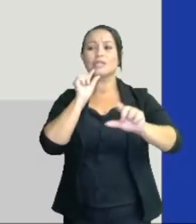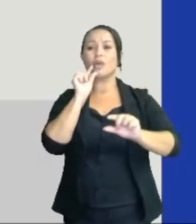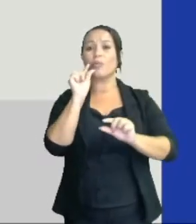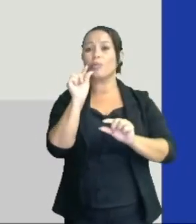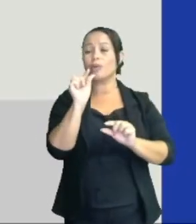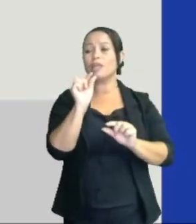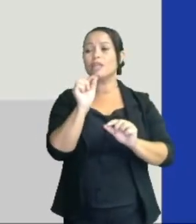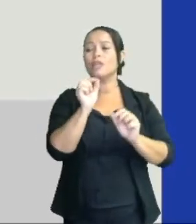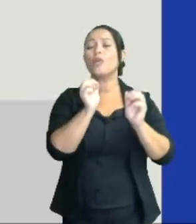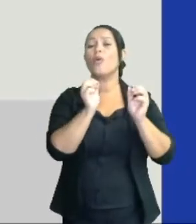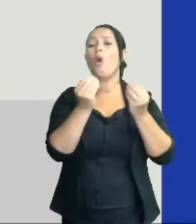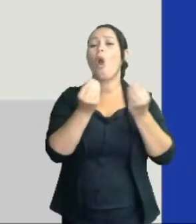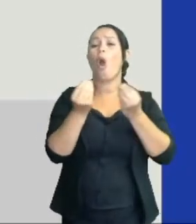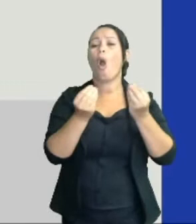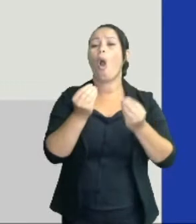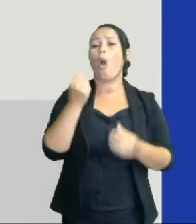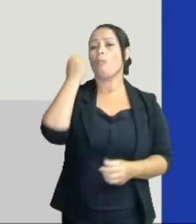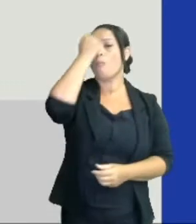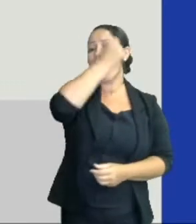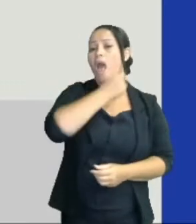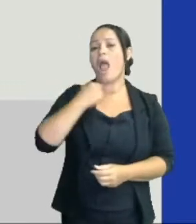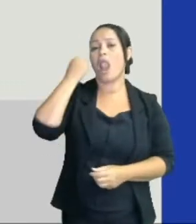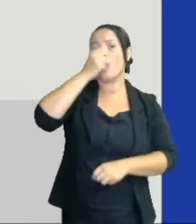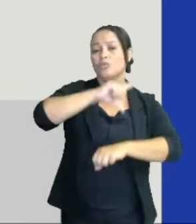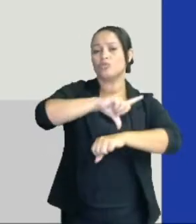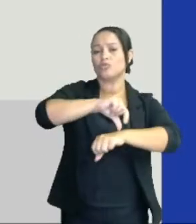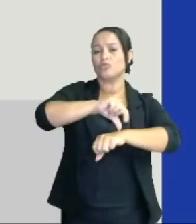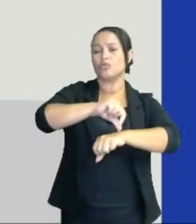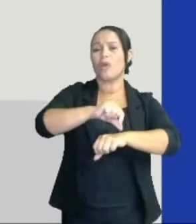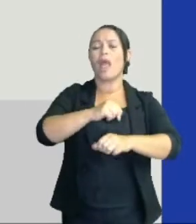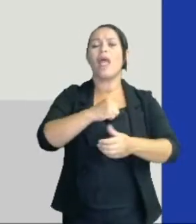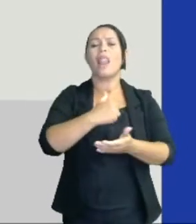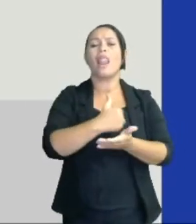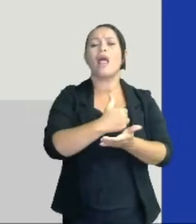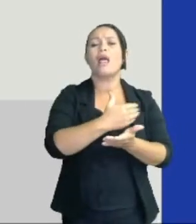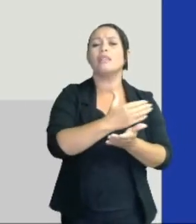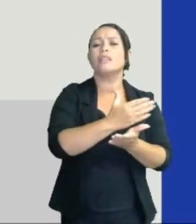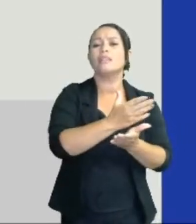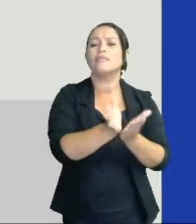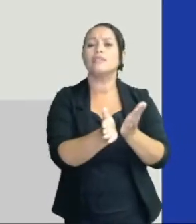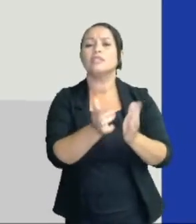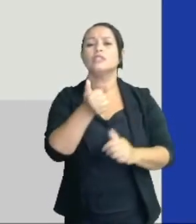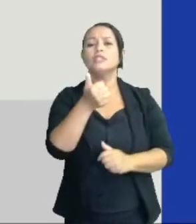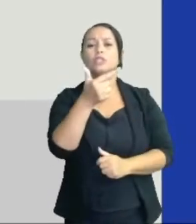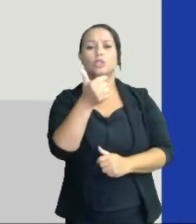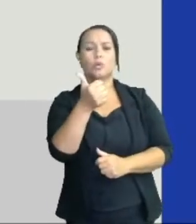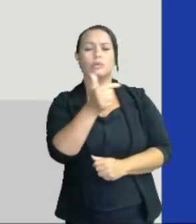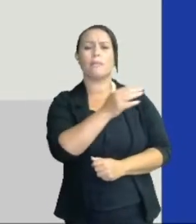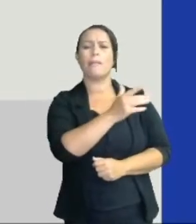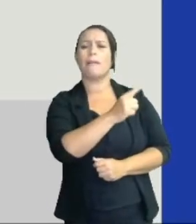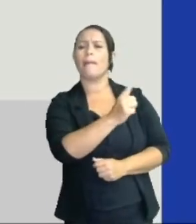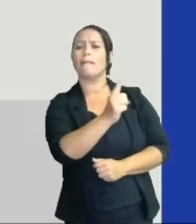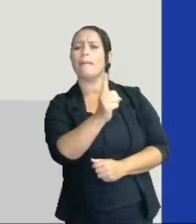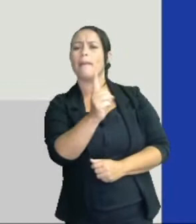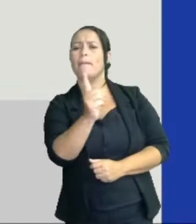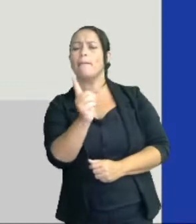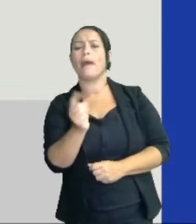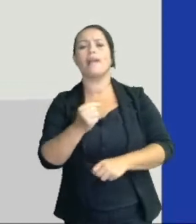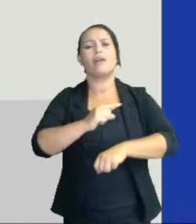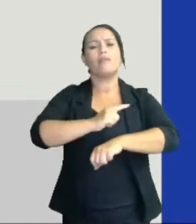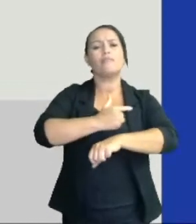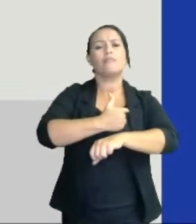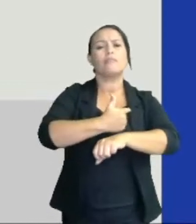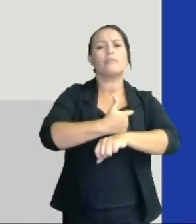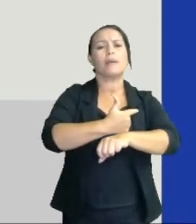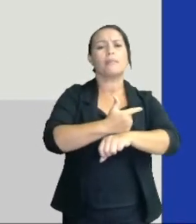as partes do relógio. O relógio ele é dividido em 12 partes, certo? Ele vai